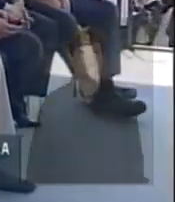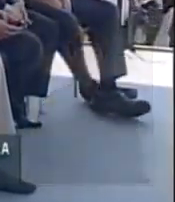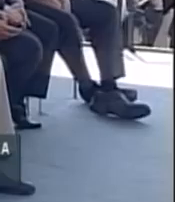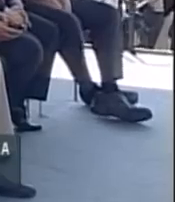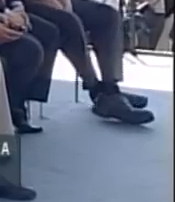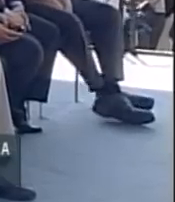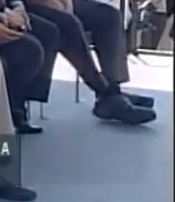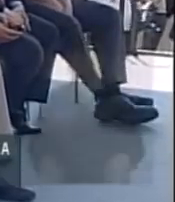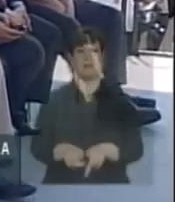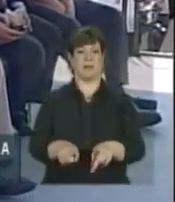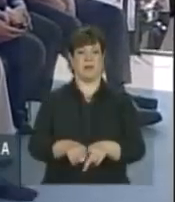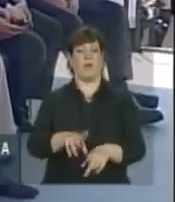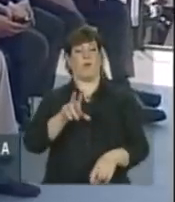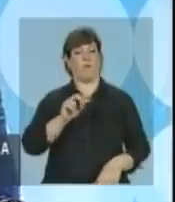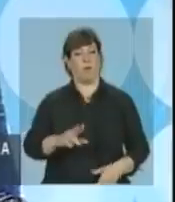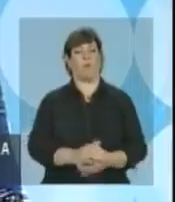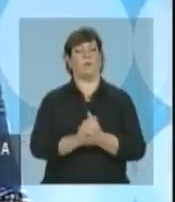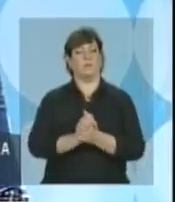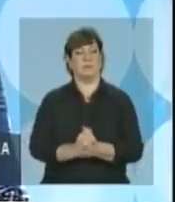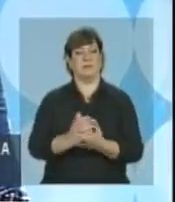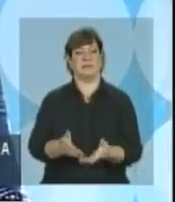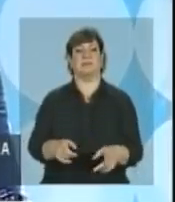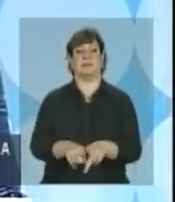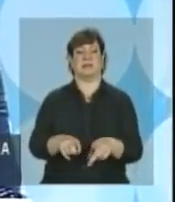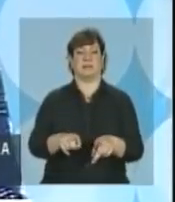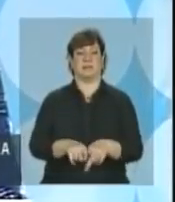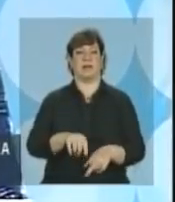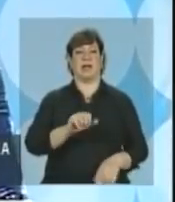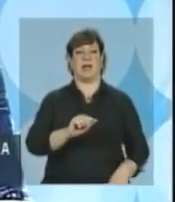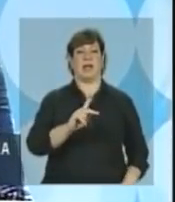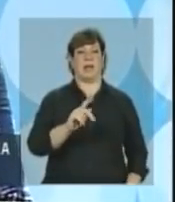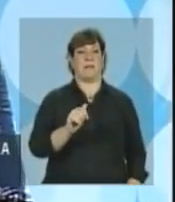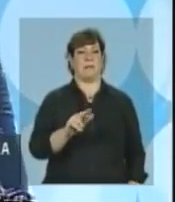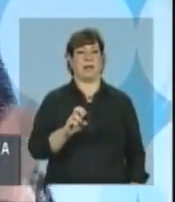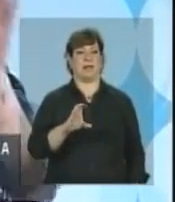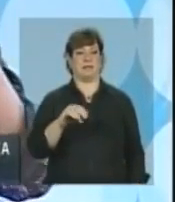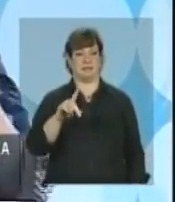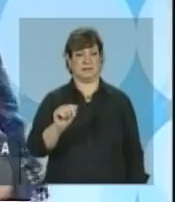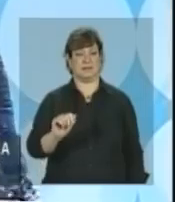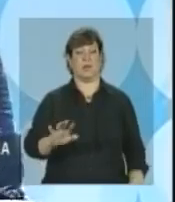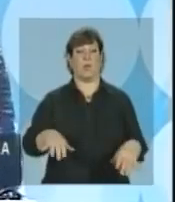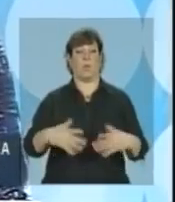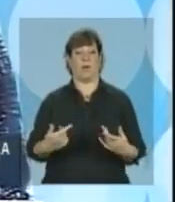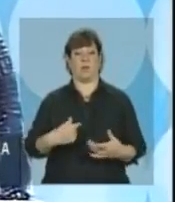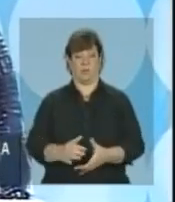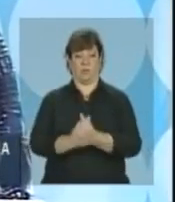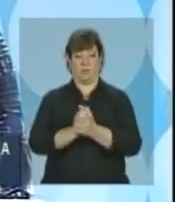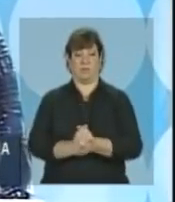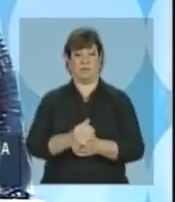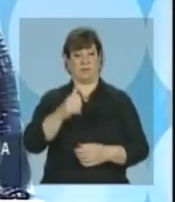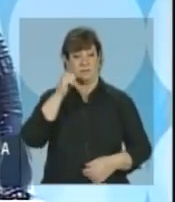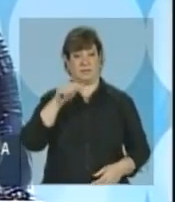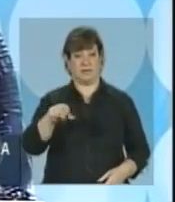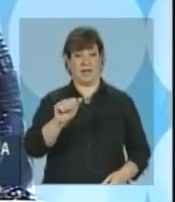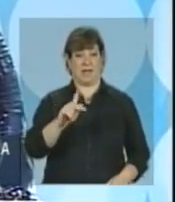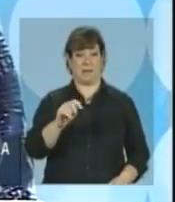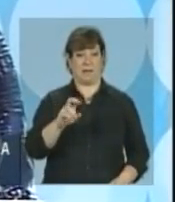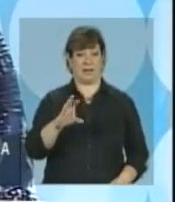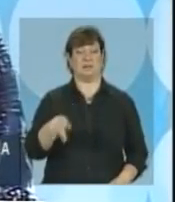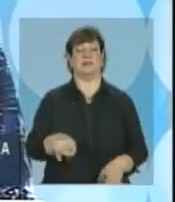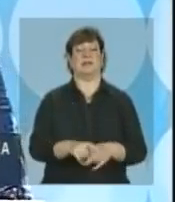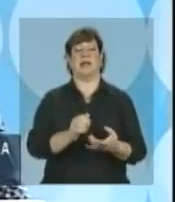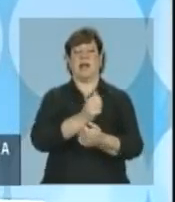E vou cumprimentar também a Aparecida. Ao cumprimentar a Aparecida, eu quero dar um abraço a cada um